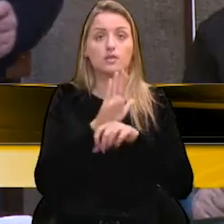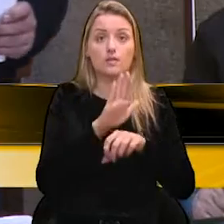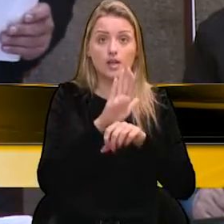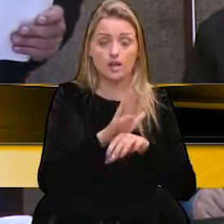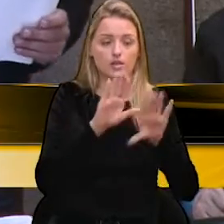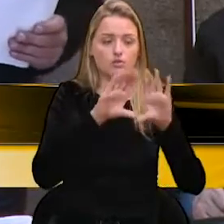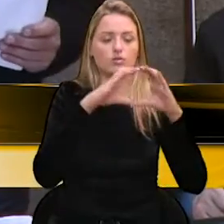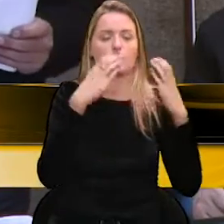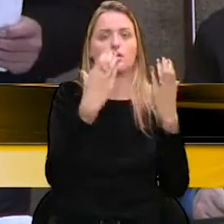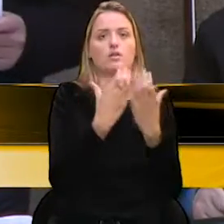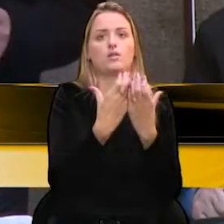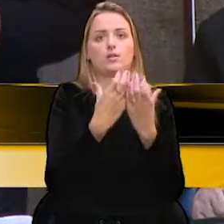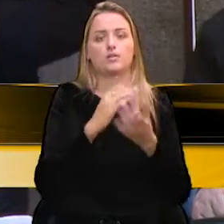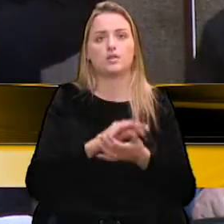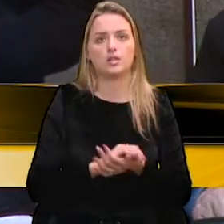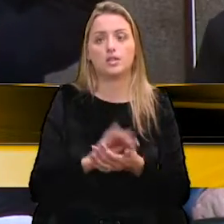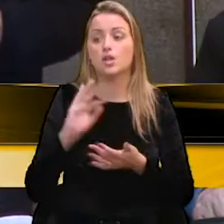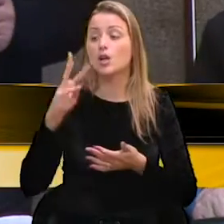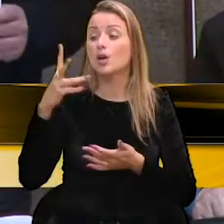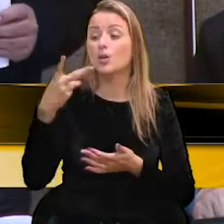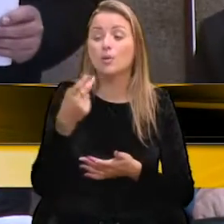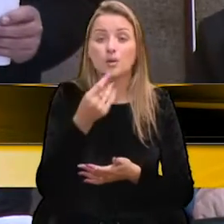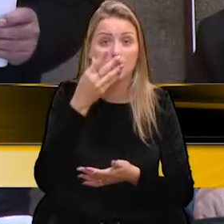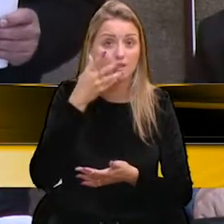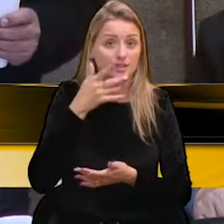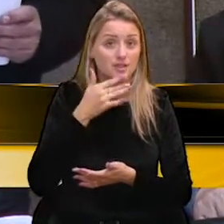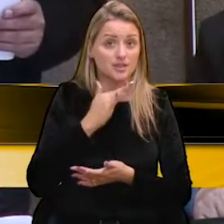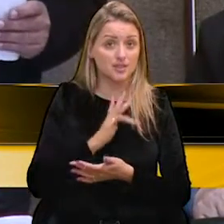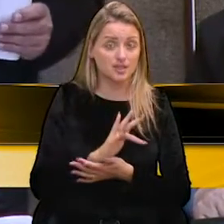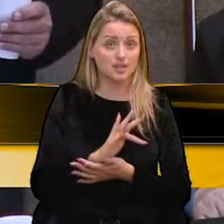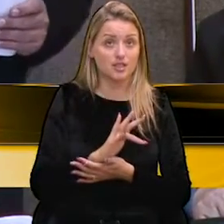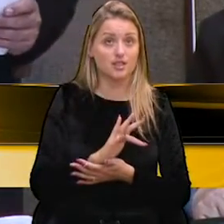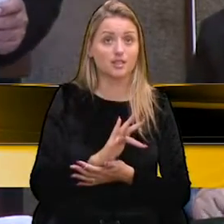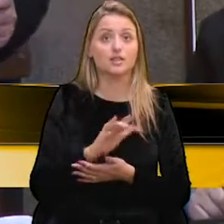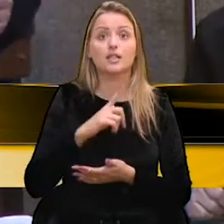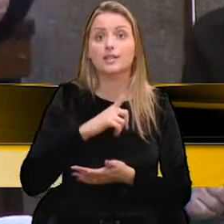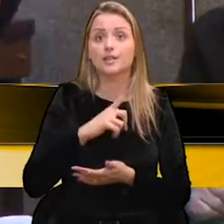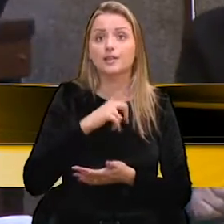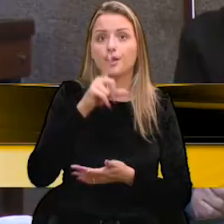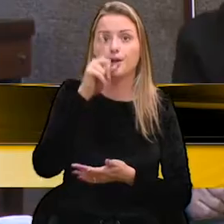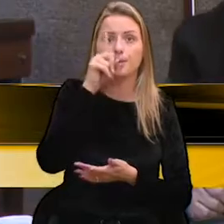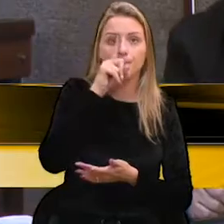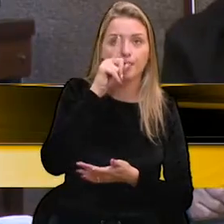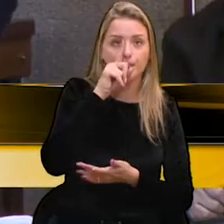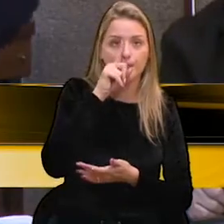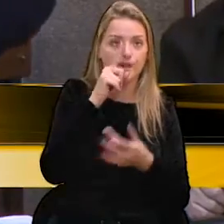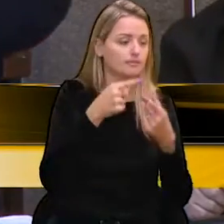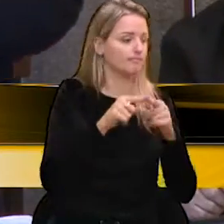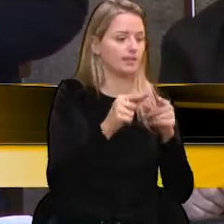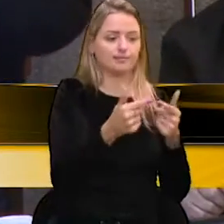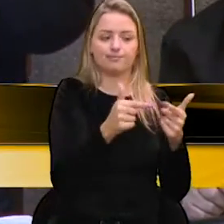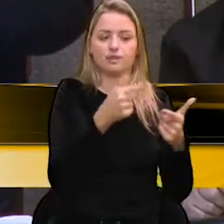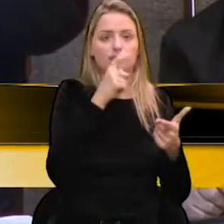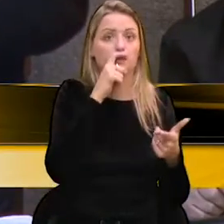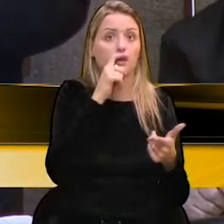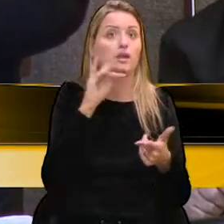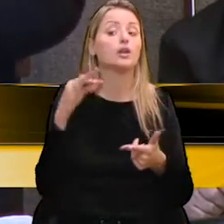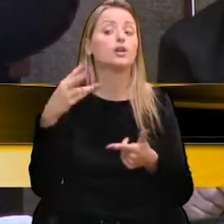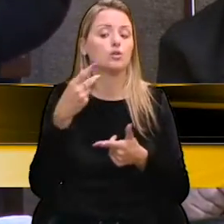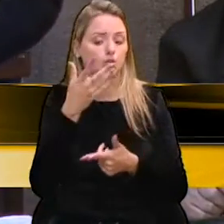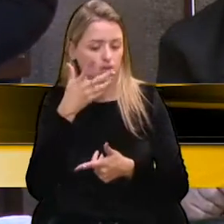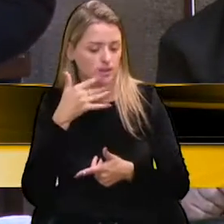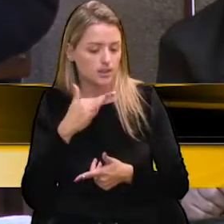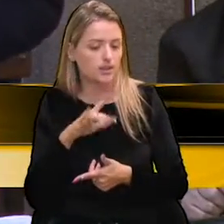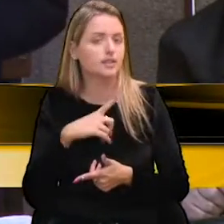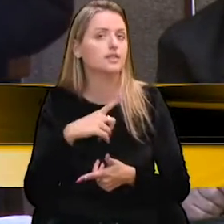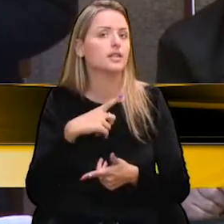nossa comunidade. Quantas crianças que têm lá suas mães, mas não têm os seus pais? Quantas crianças que não